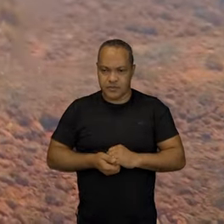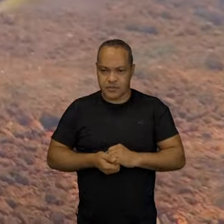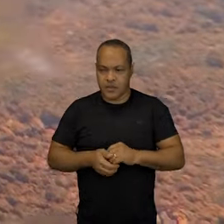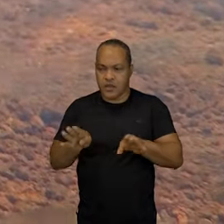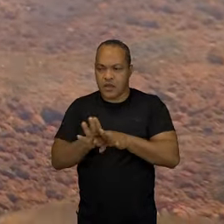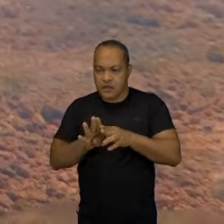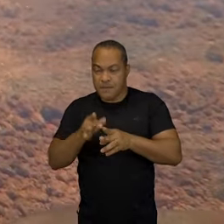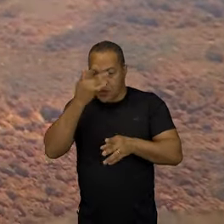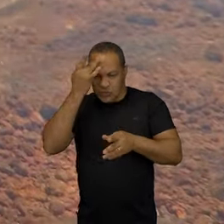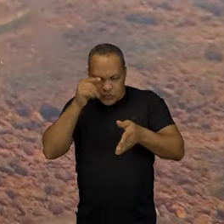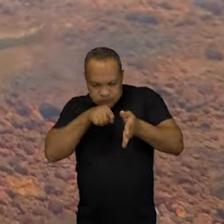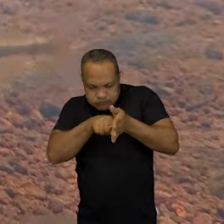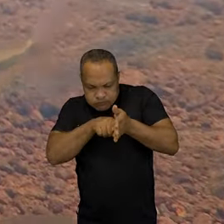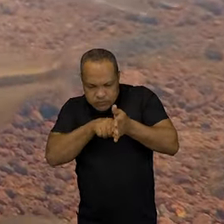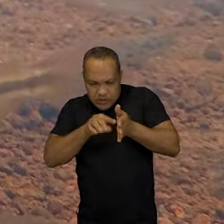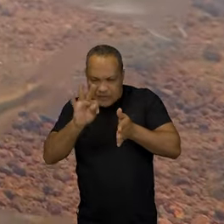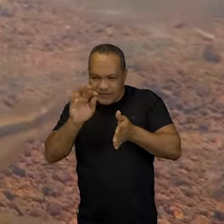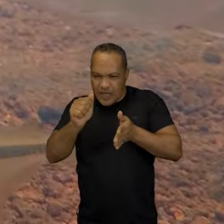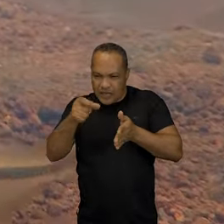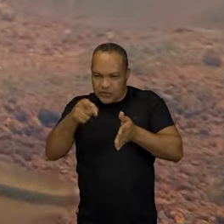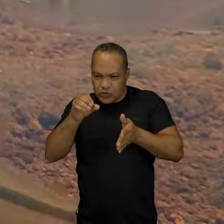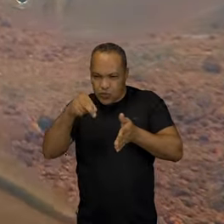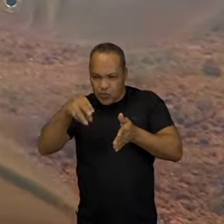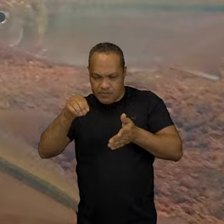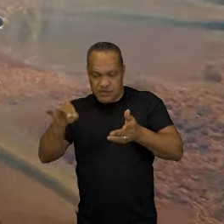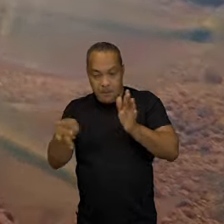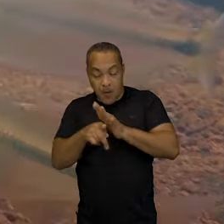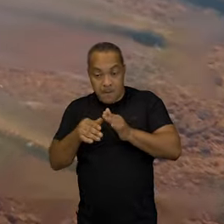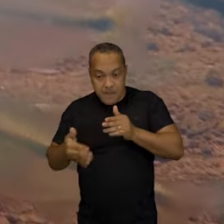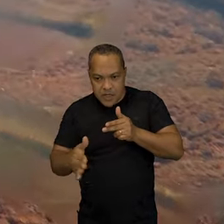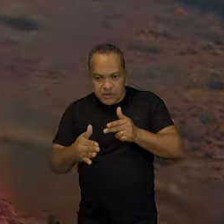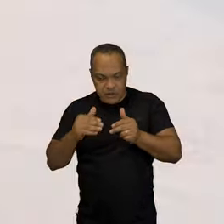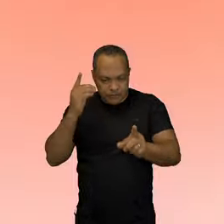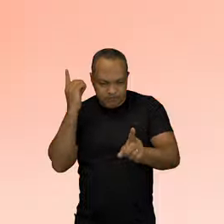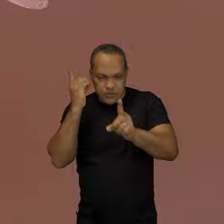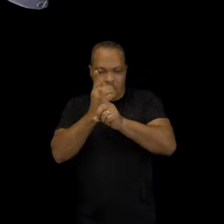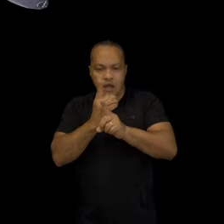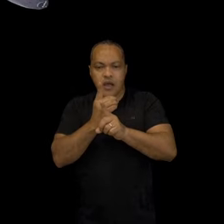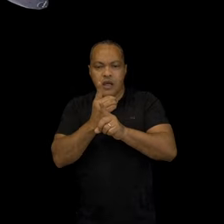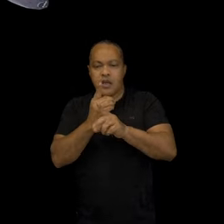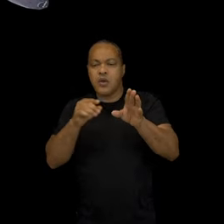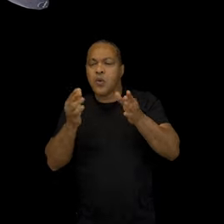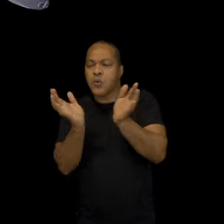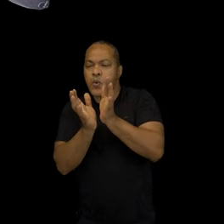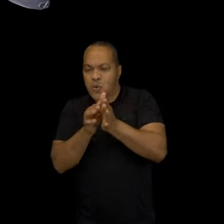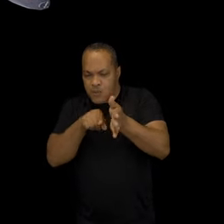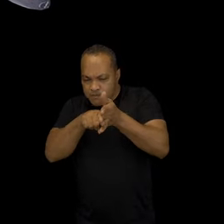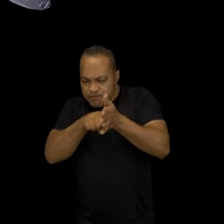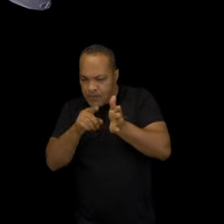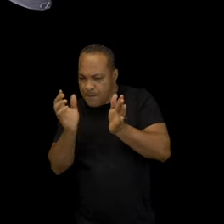Os taxonomistas de peixes, cientistas especializados na identificação e classificação